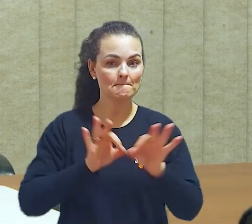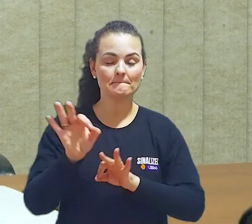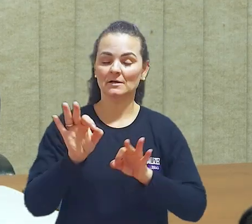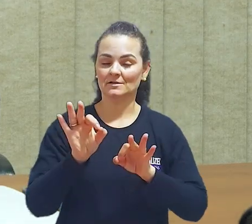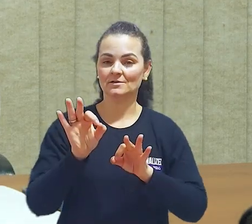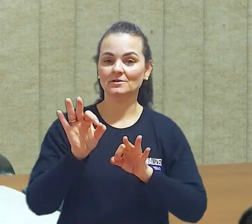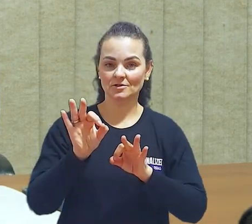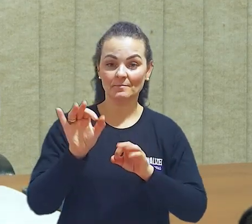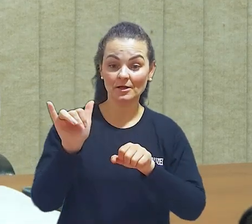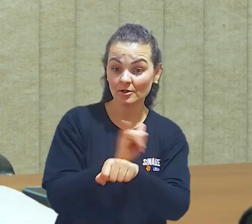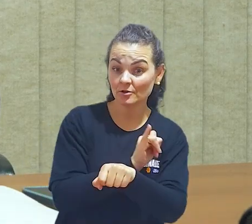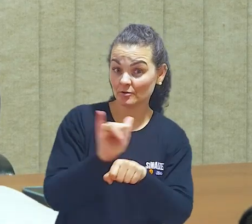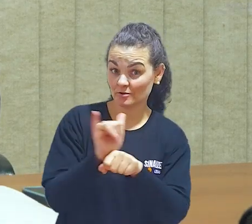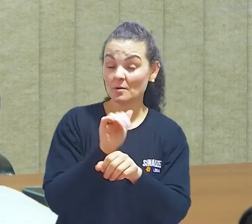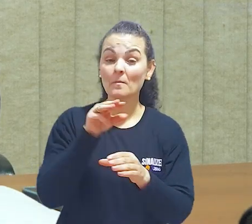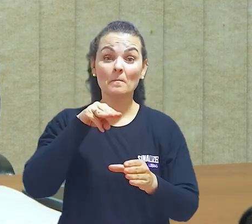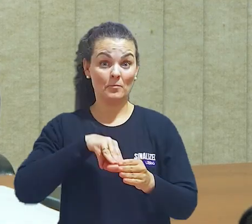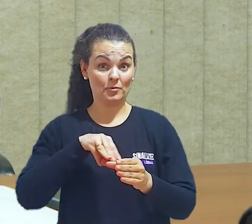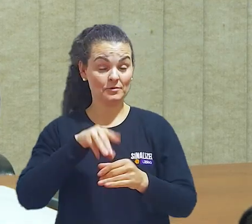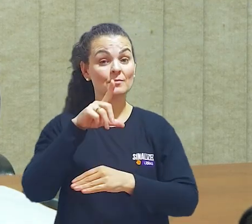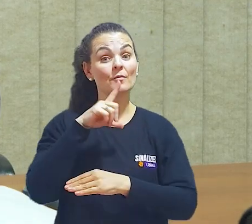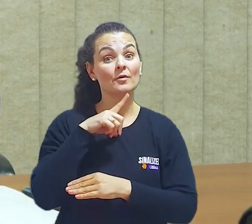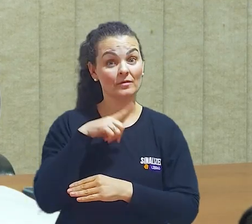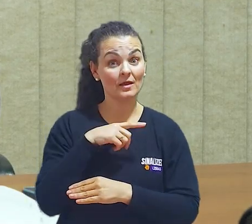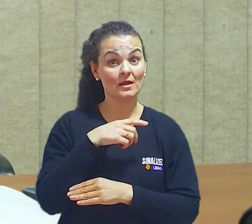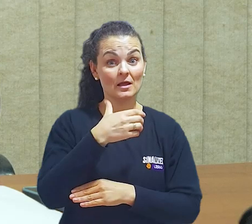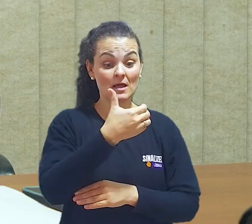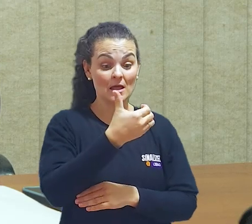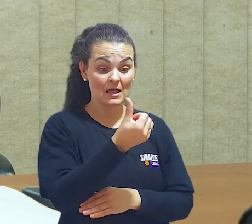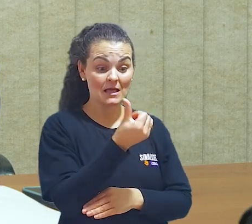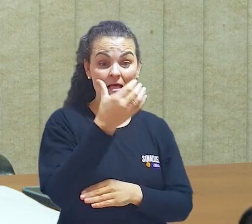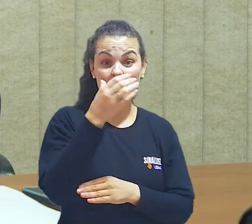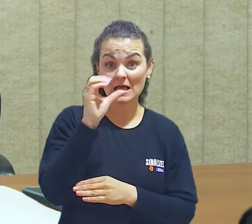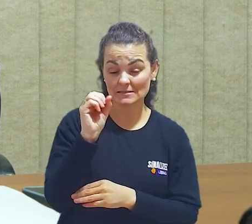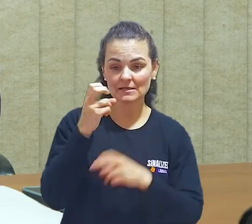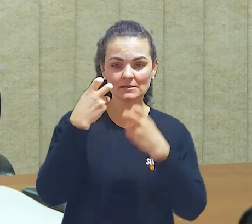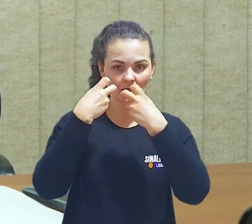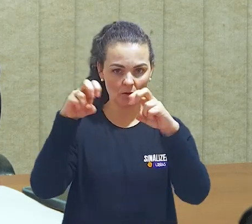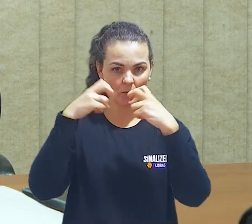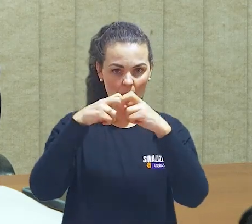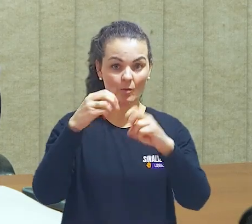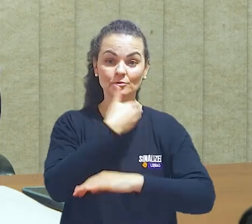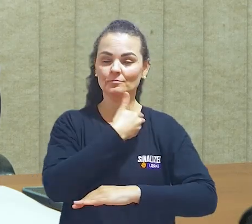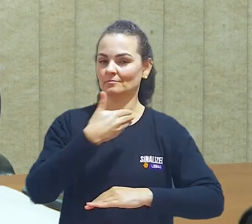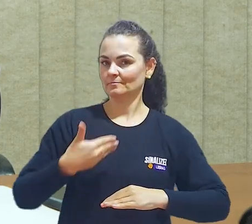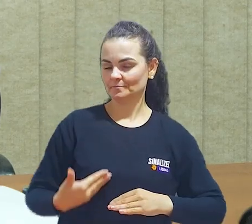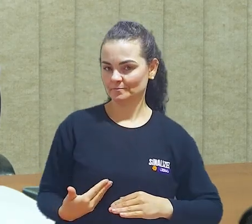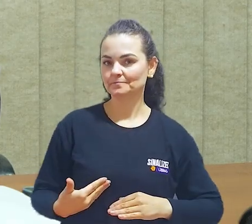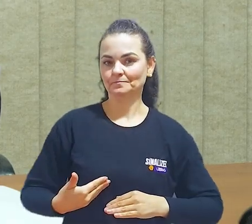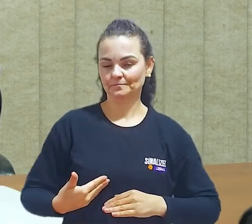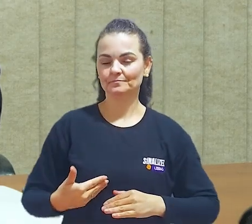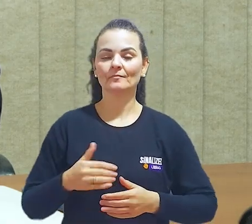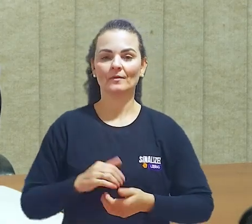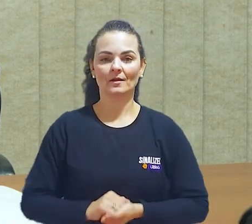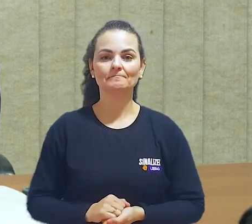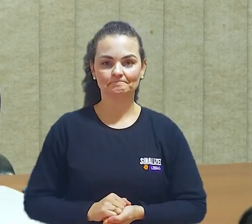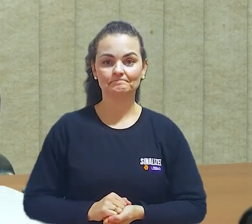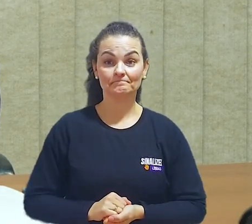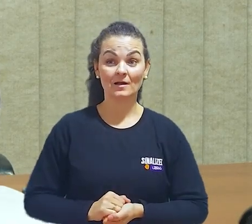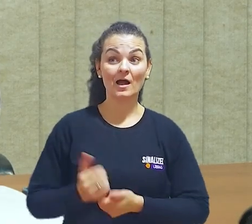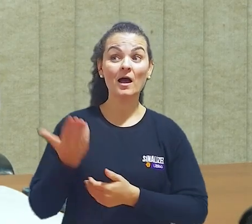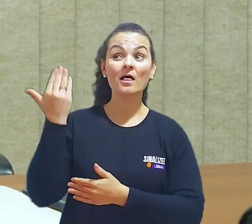tem, se não me falha a memória, 60 ônibus de transporte público. Eu falei na